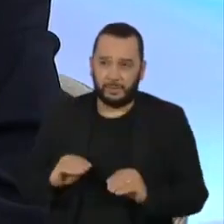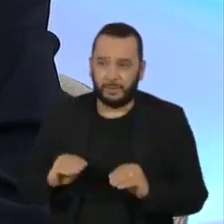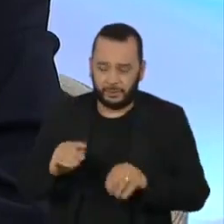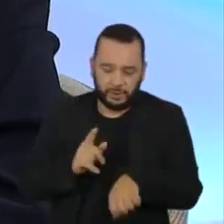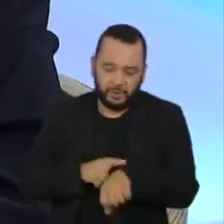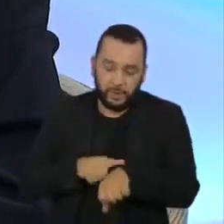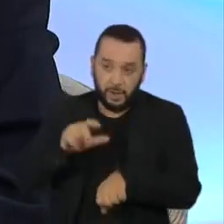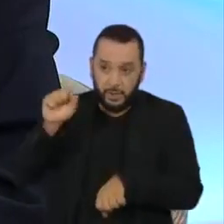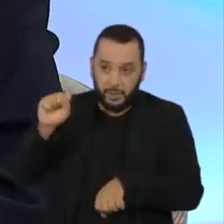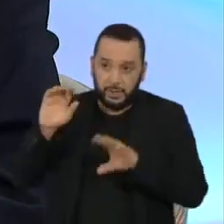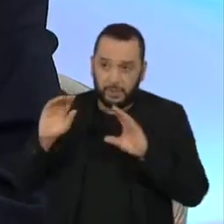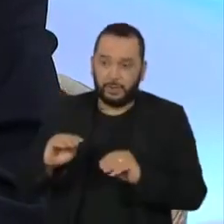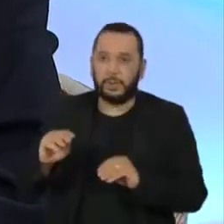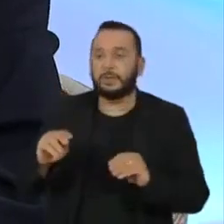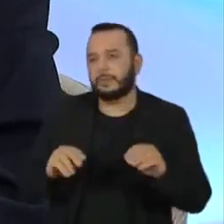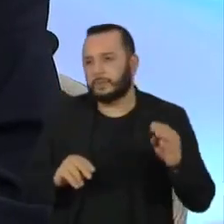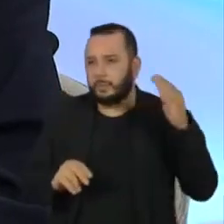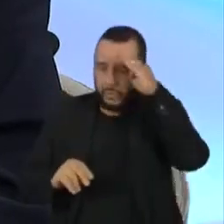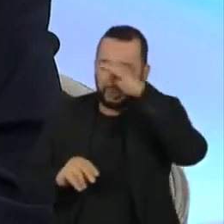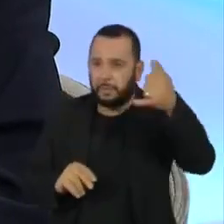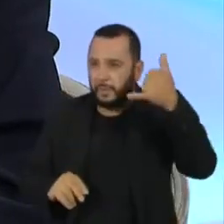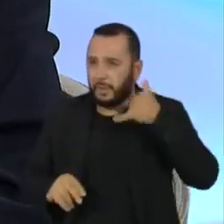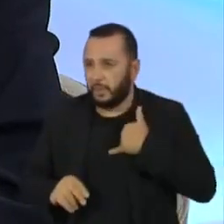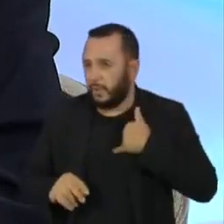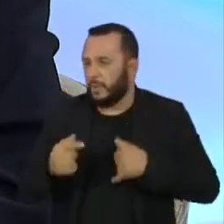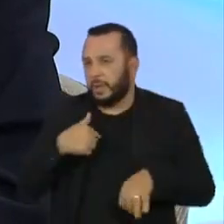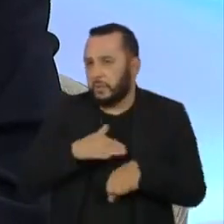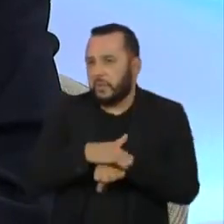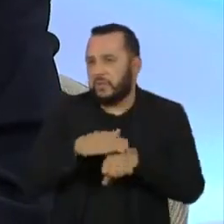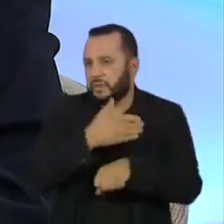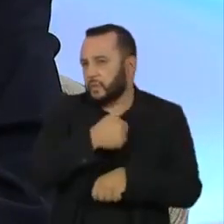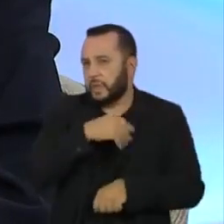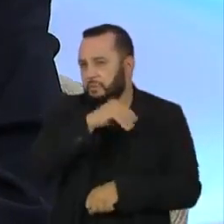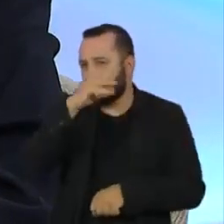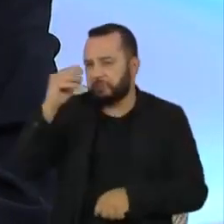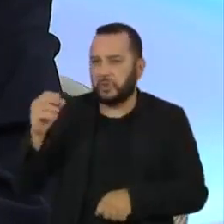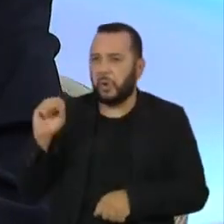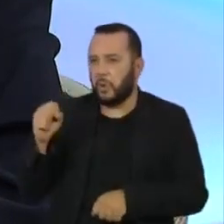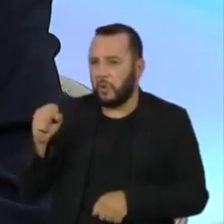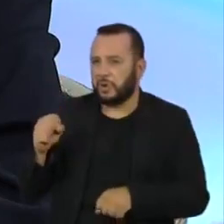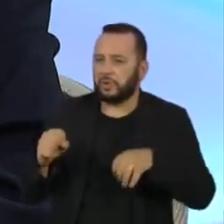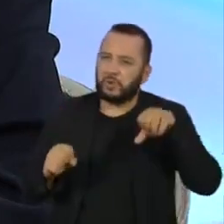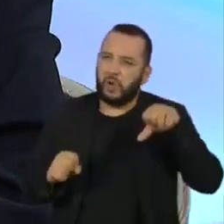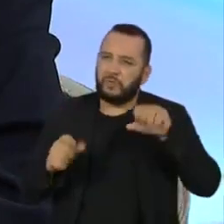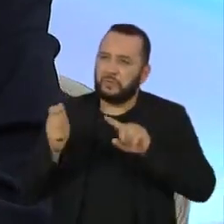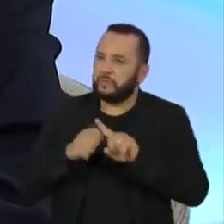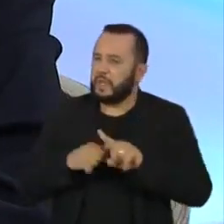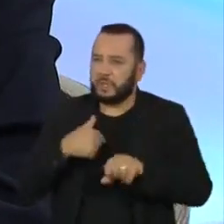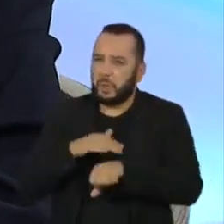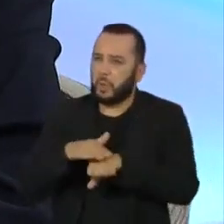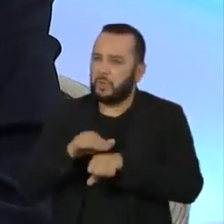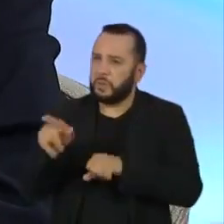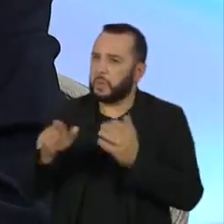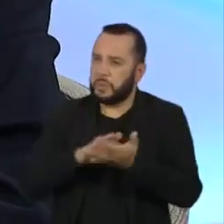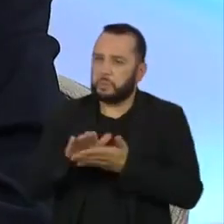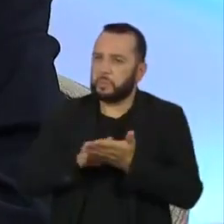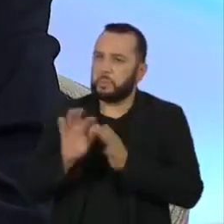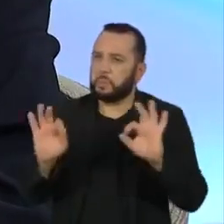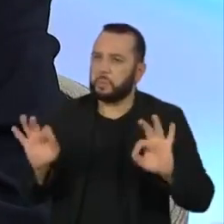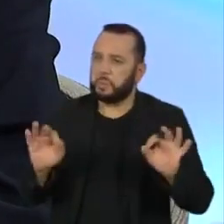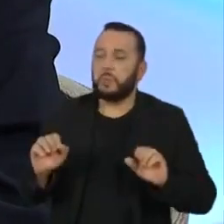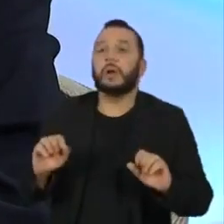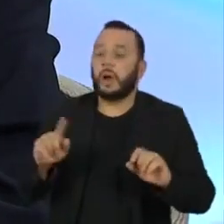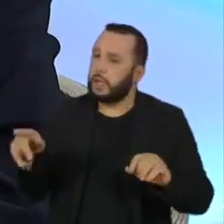sair esse horário o presidente me ligou e eu já não falava com ele há uns 8 9 meses que eu não não trocávamos um